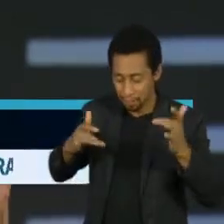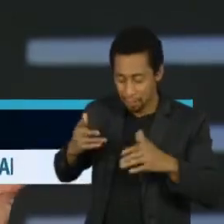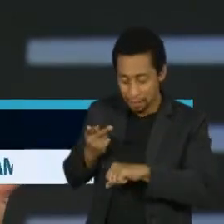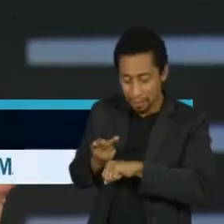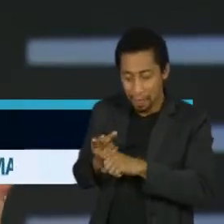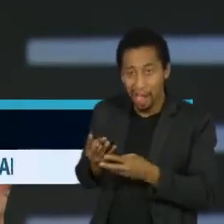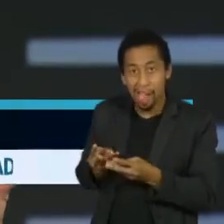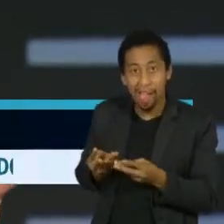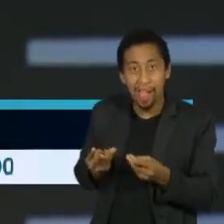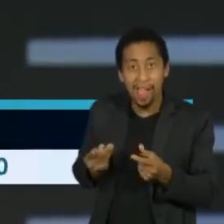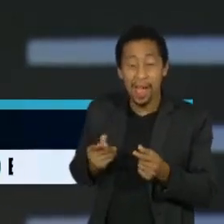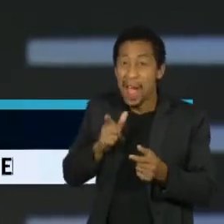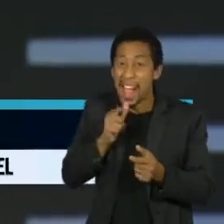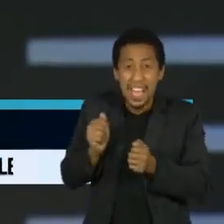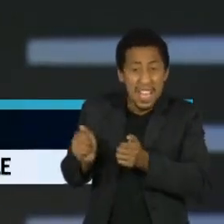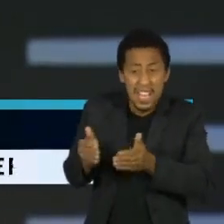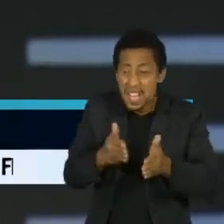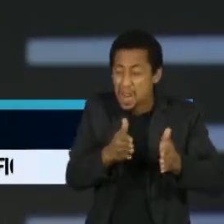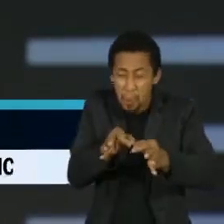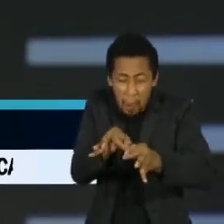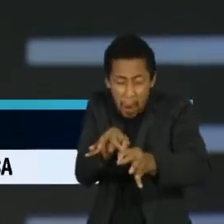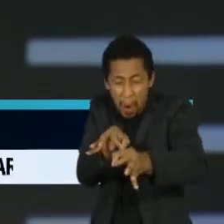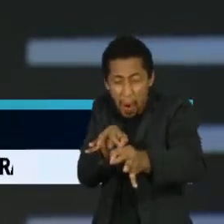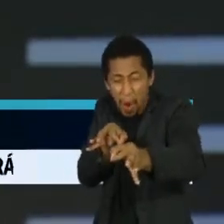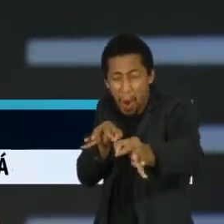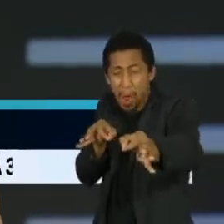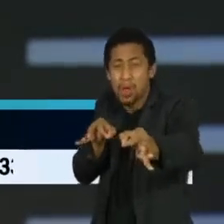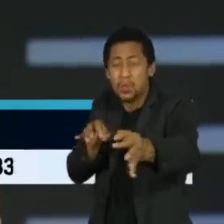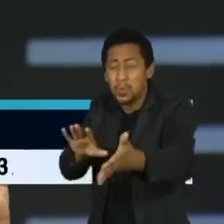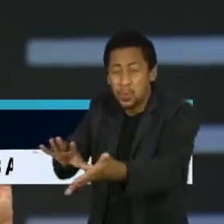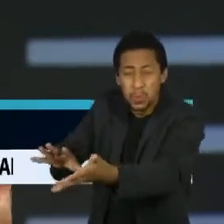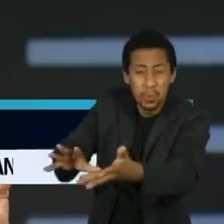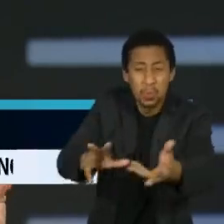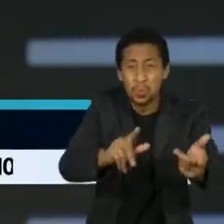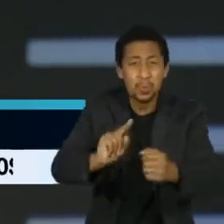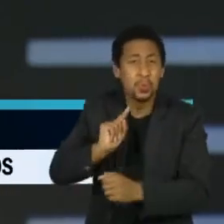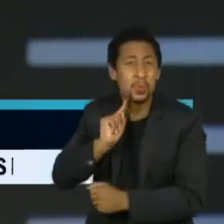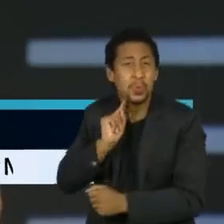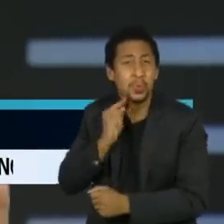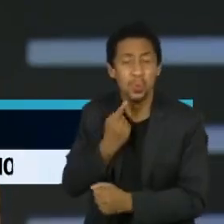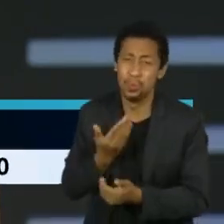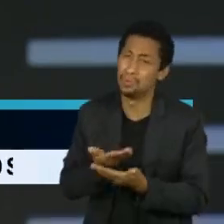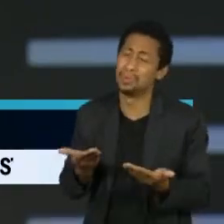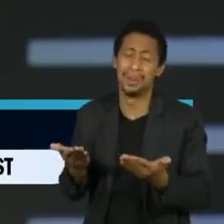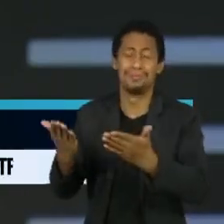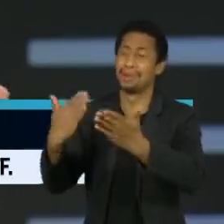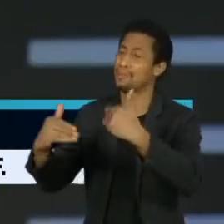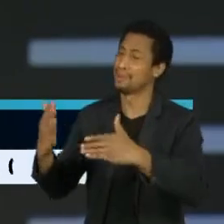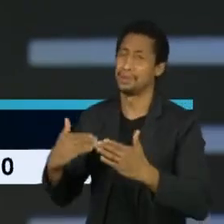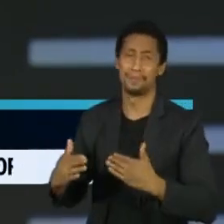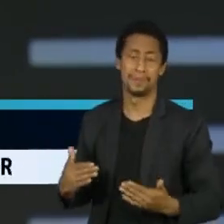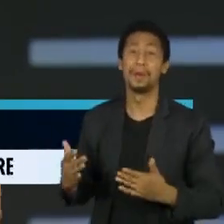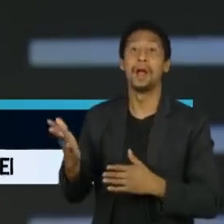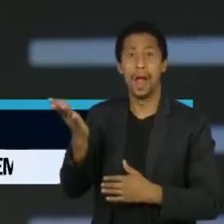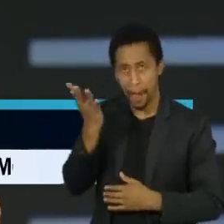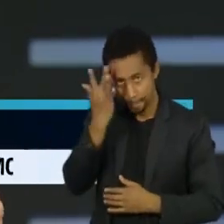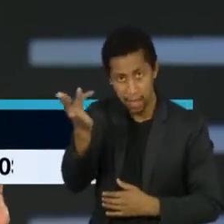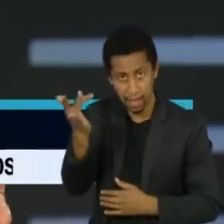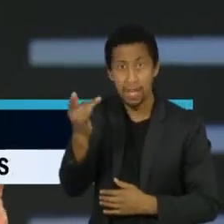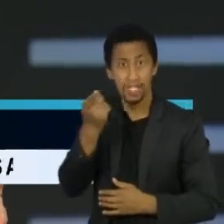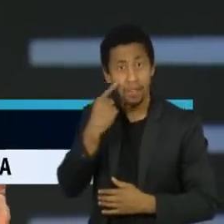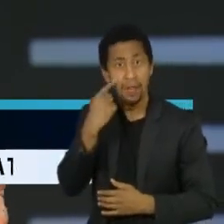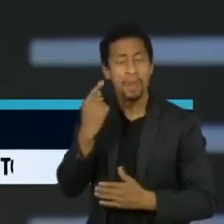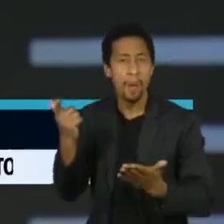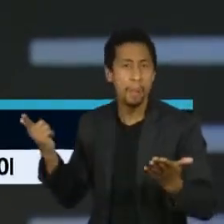sendo contaminados por mercúrio. Isso é uma coisa que vai tomar as manchetes amanhã, as manchetes não, um pé de página, porque isso já é nem